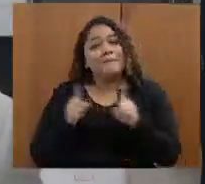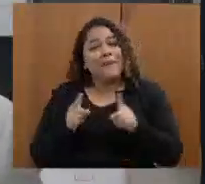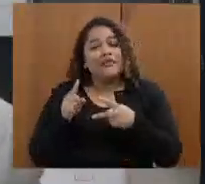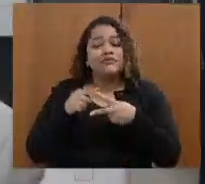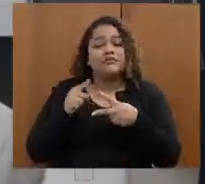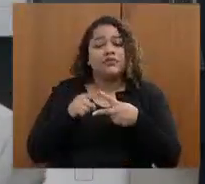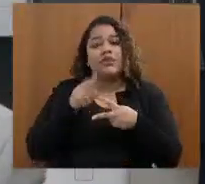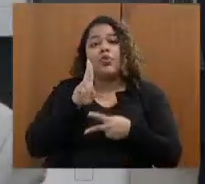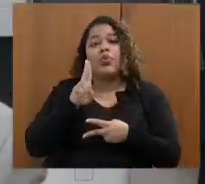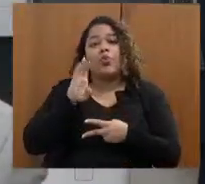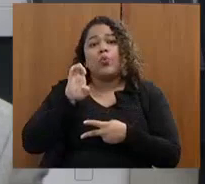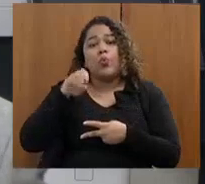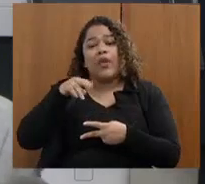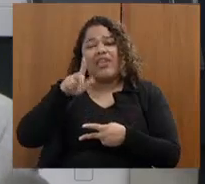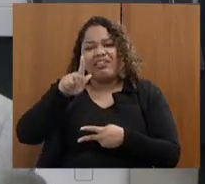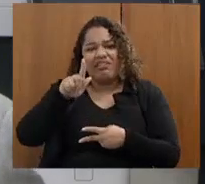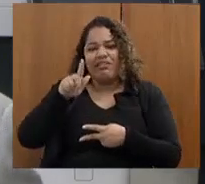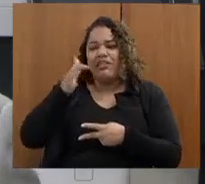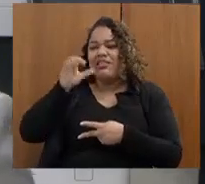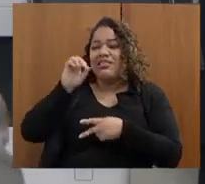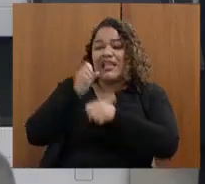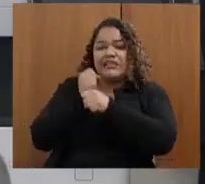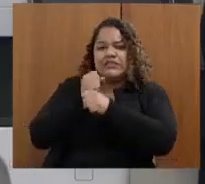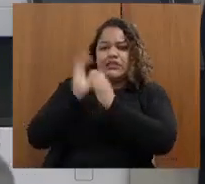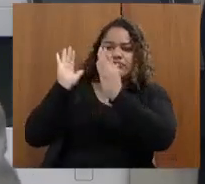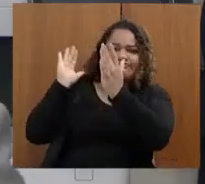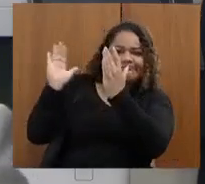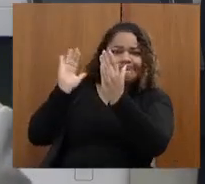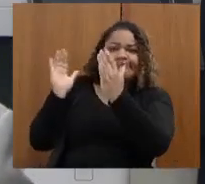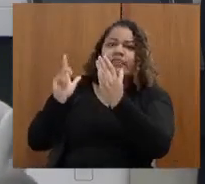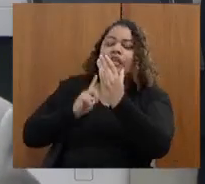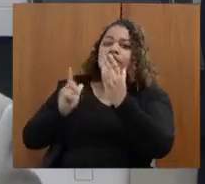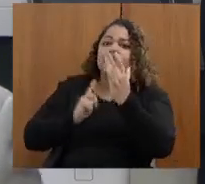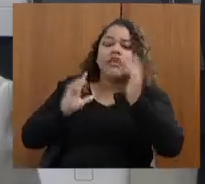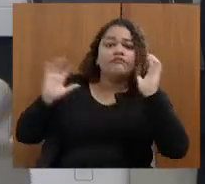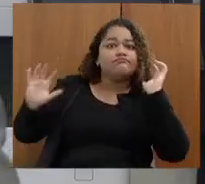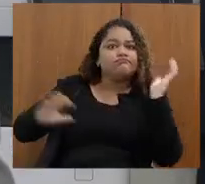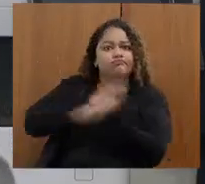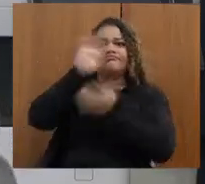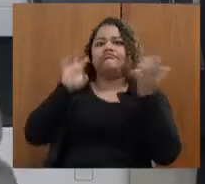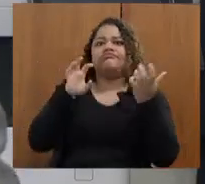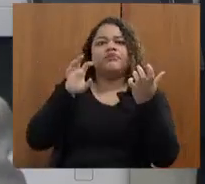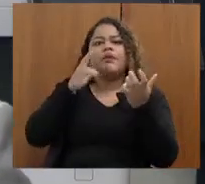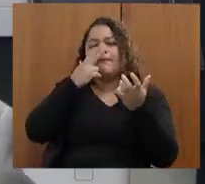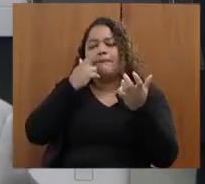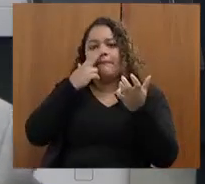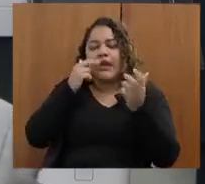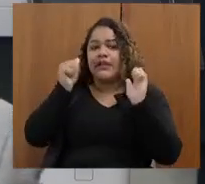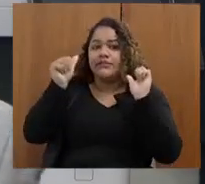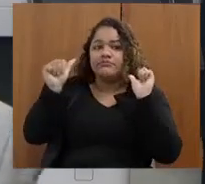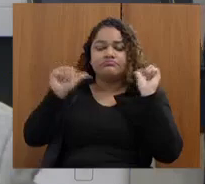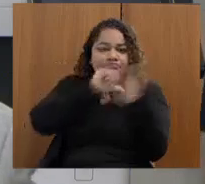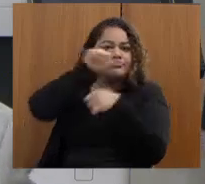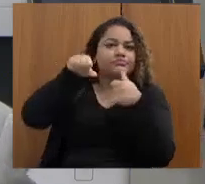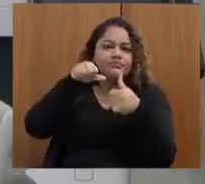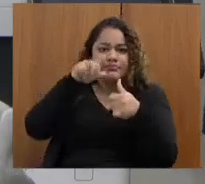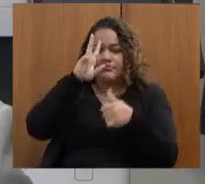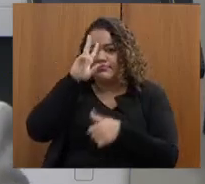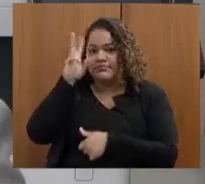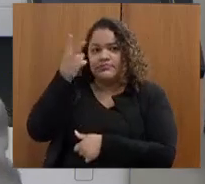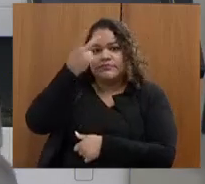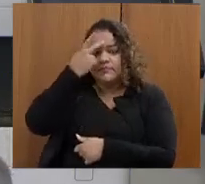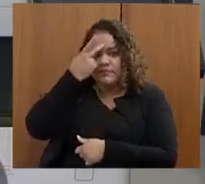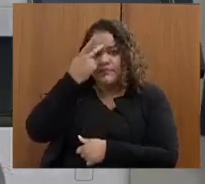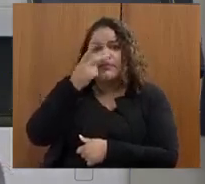da última década passou por uma revolução ela praticamente Nasceu de novo com a incorporação das unidades